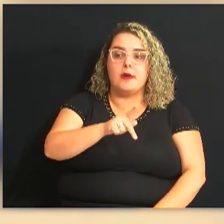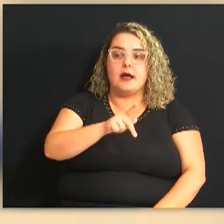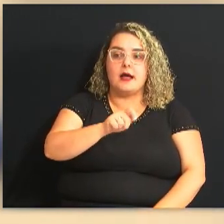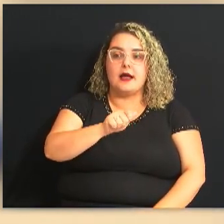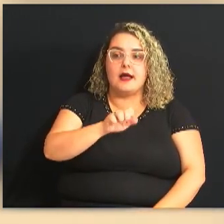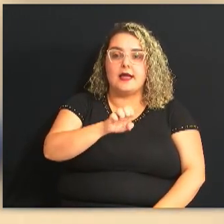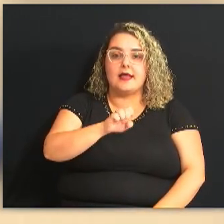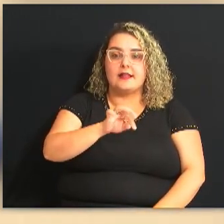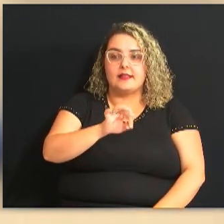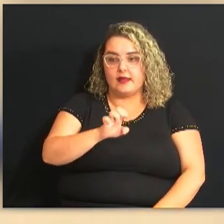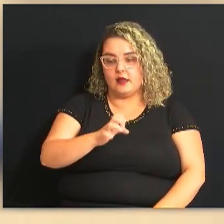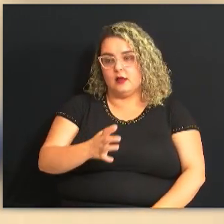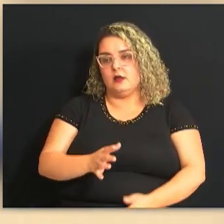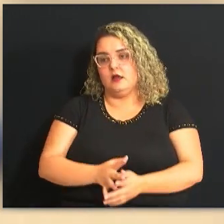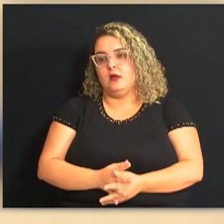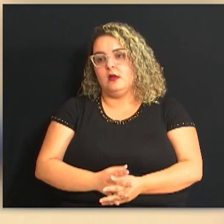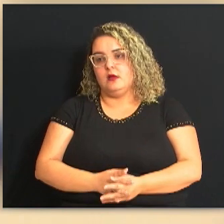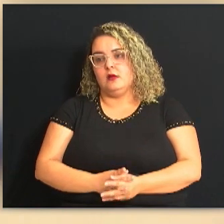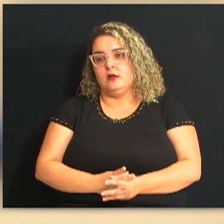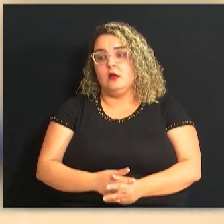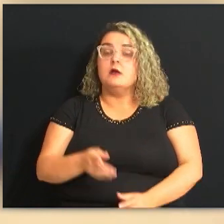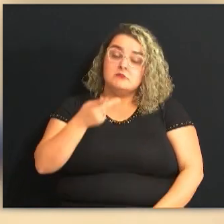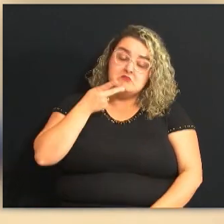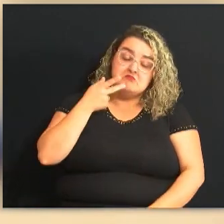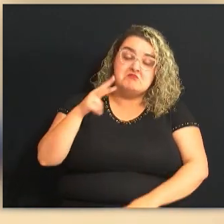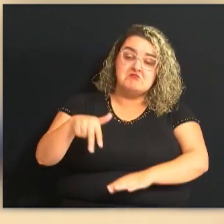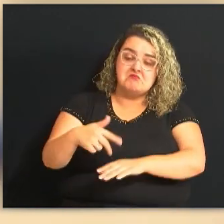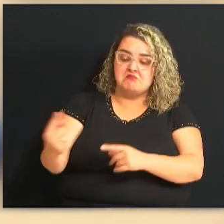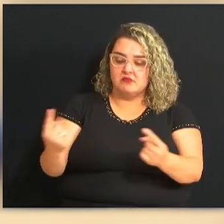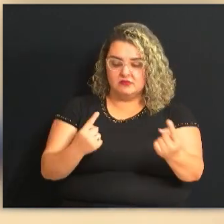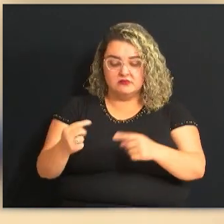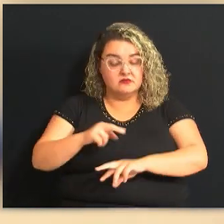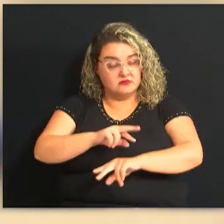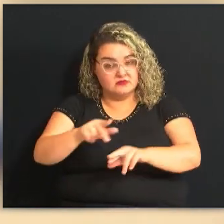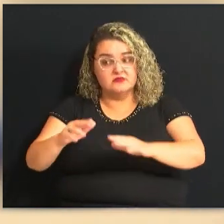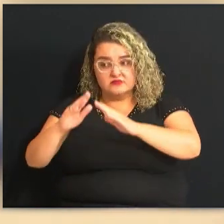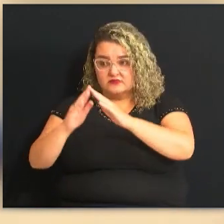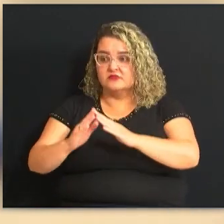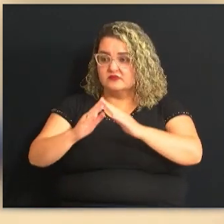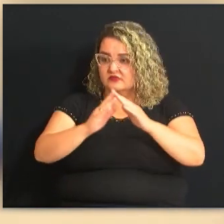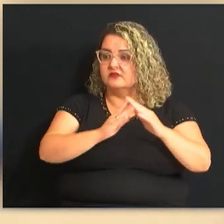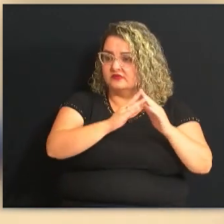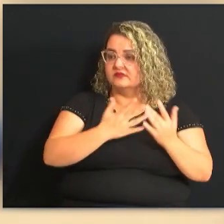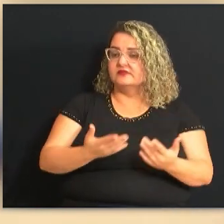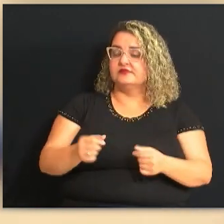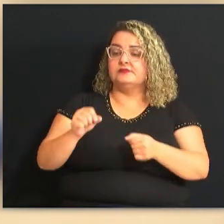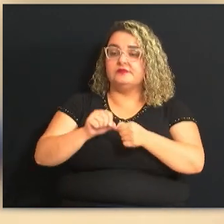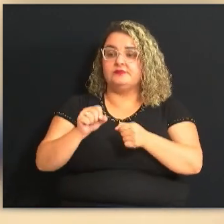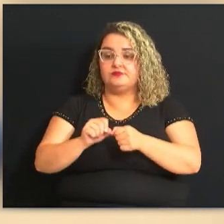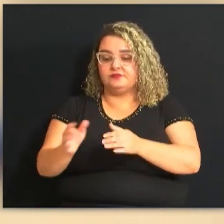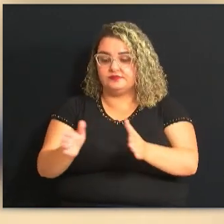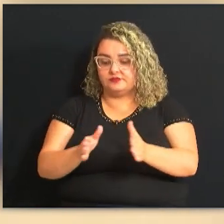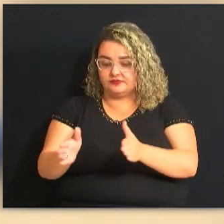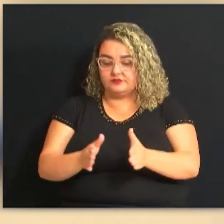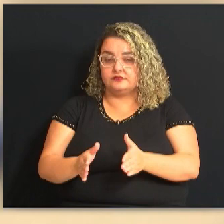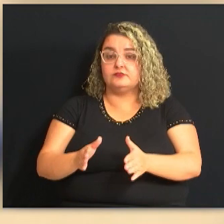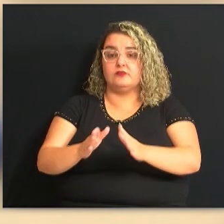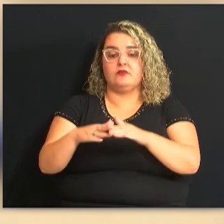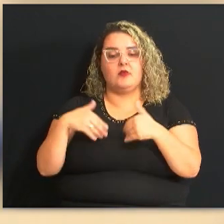questão de falar, porque fui procurado por muitos desses moradores, fizemos naquele momento